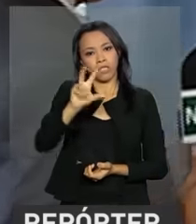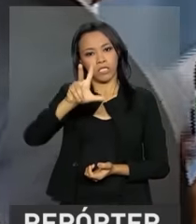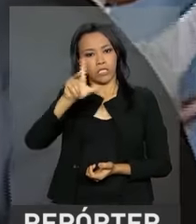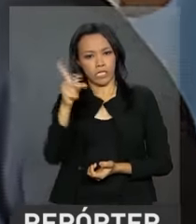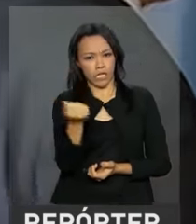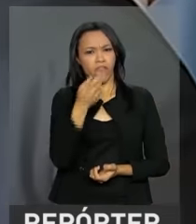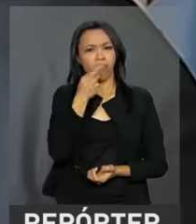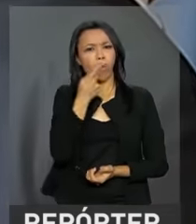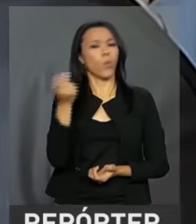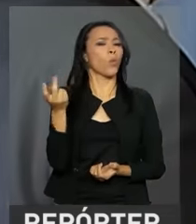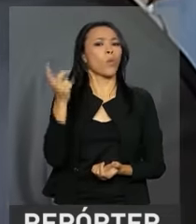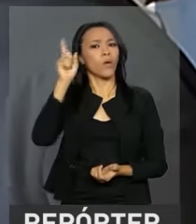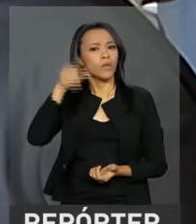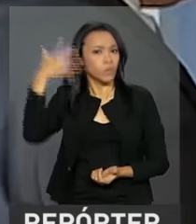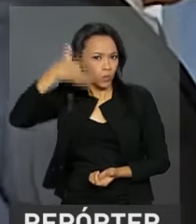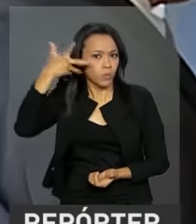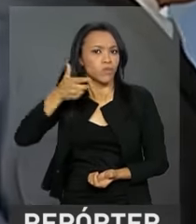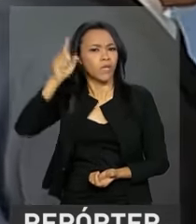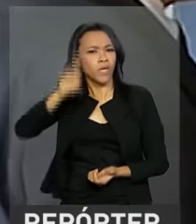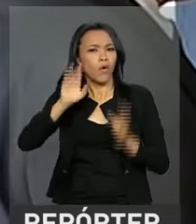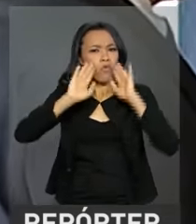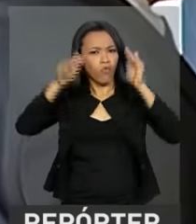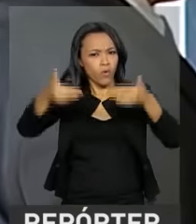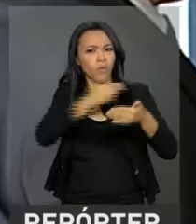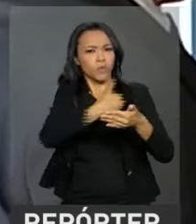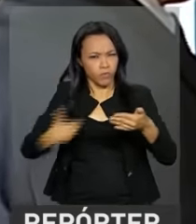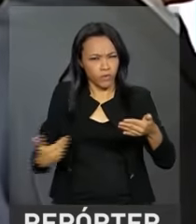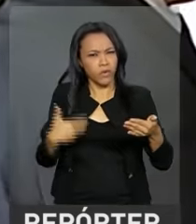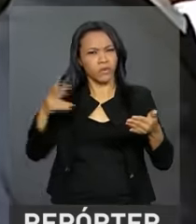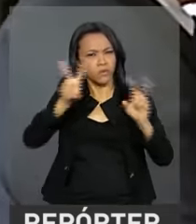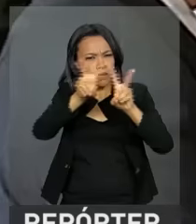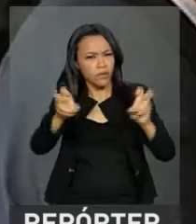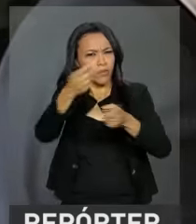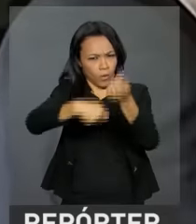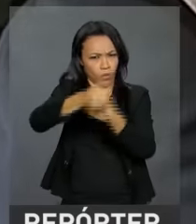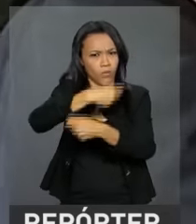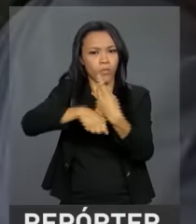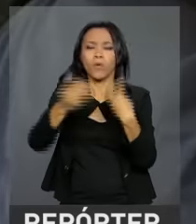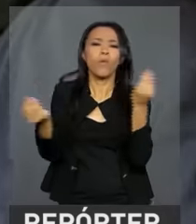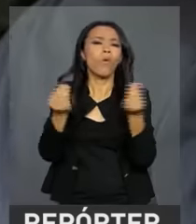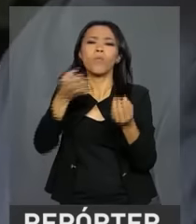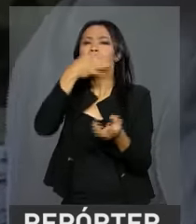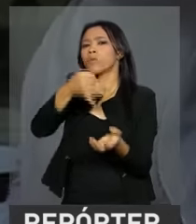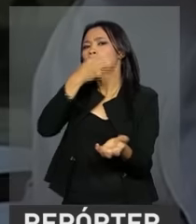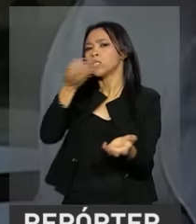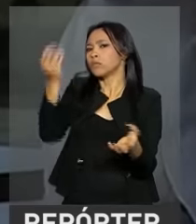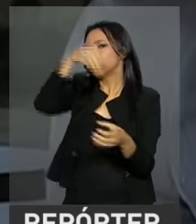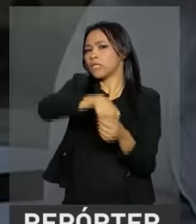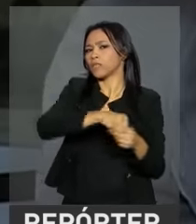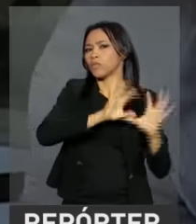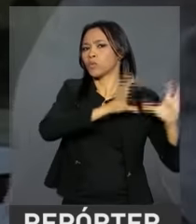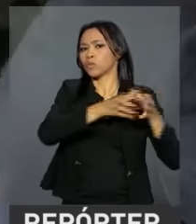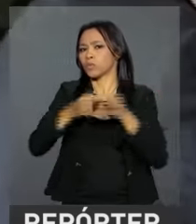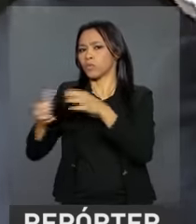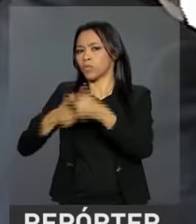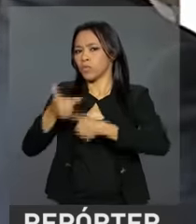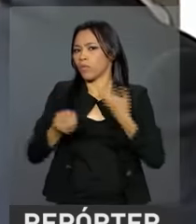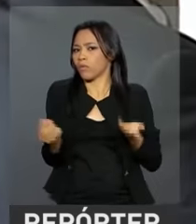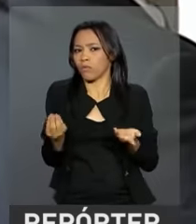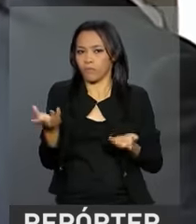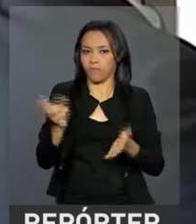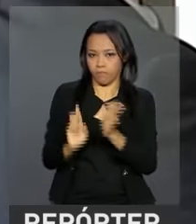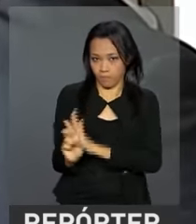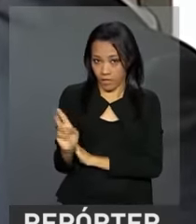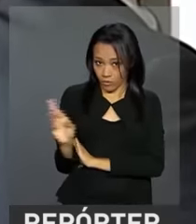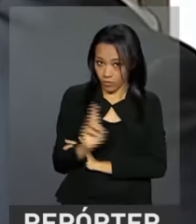que esse é um foco do governo. Como é que a senhora vê essa questão, econômica dentro desses grupos de trabalho? Bem, entendendo que no